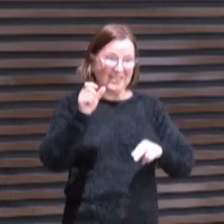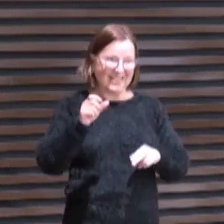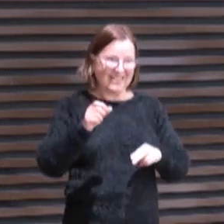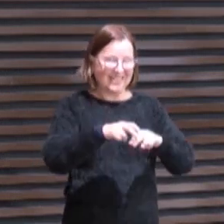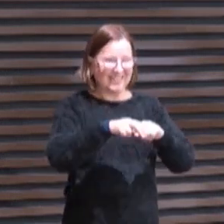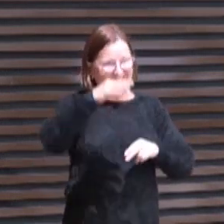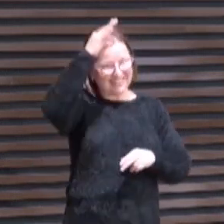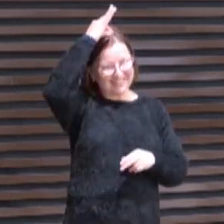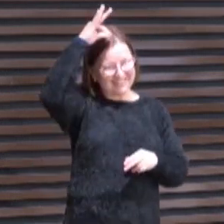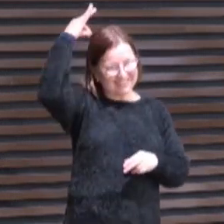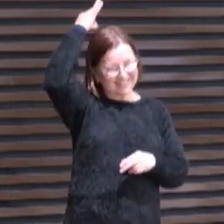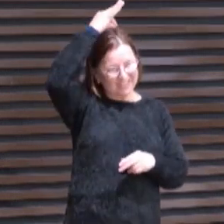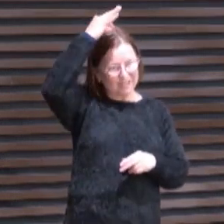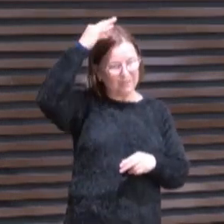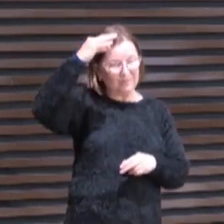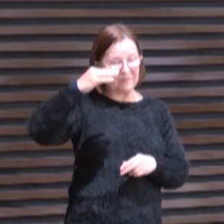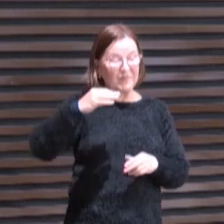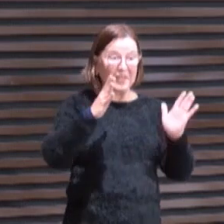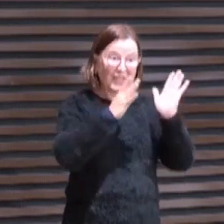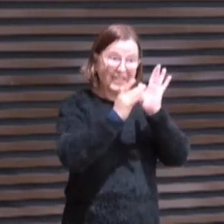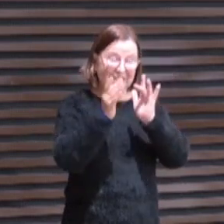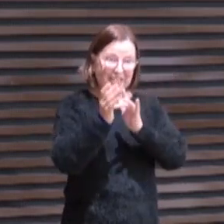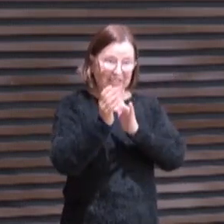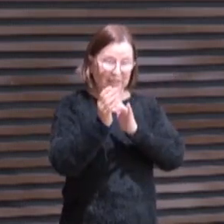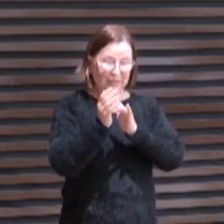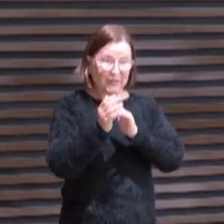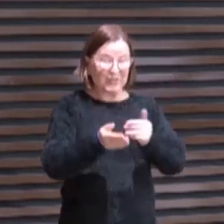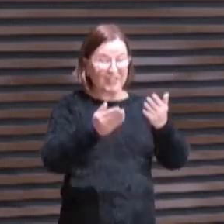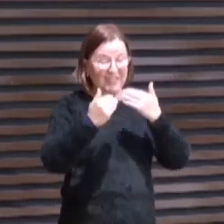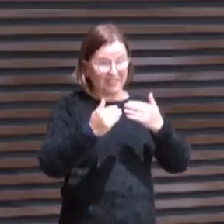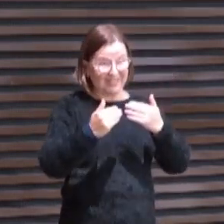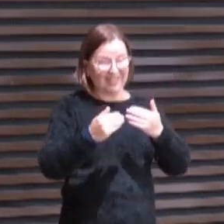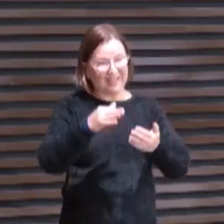Santo, sendo Jesus o autor e o consumador da fé.